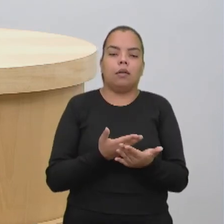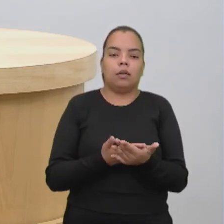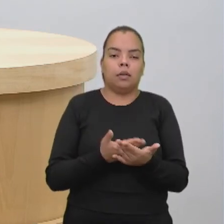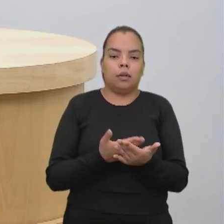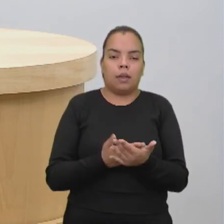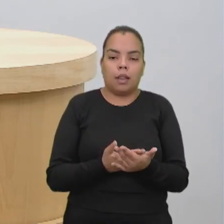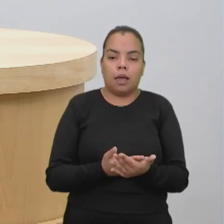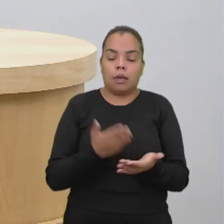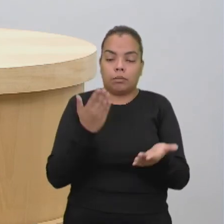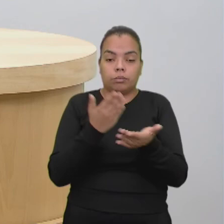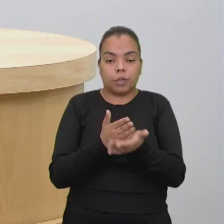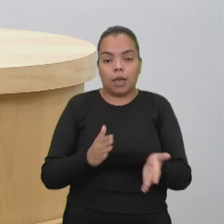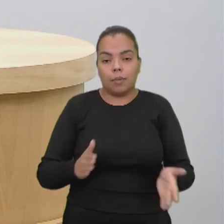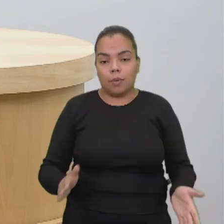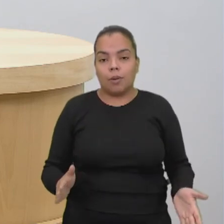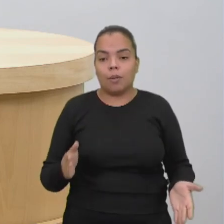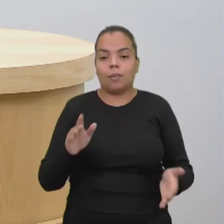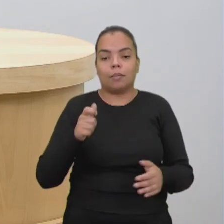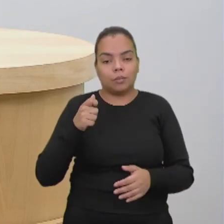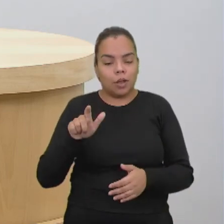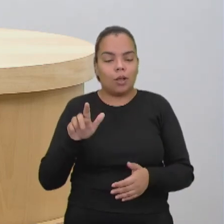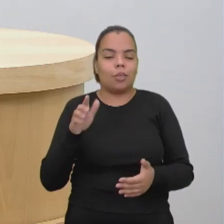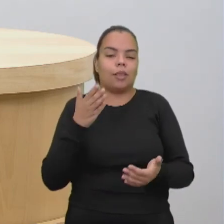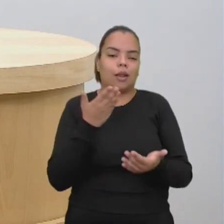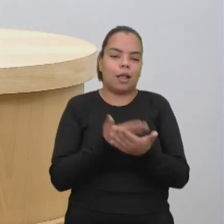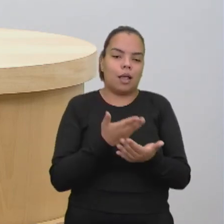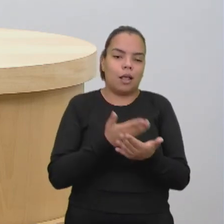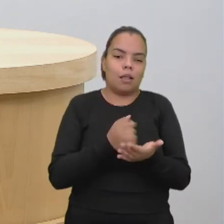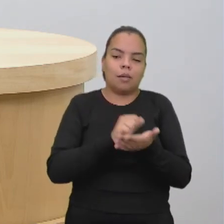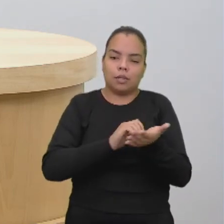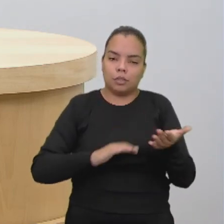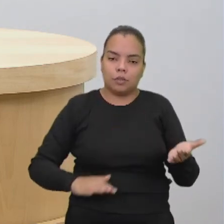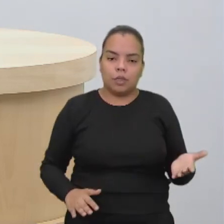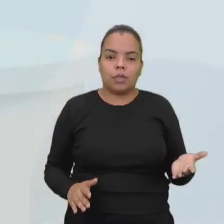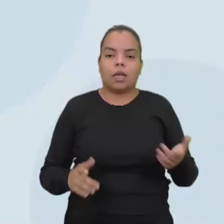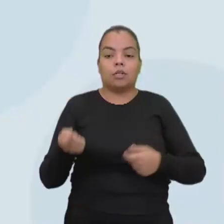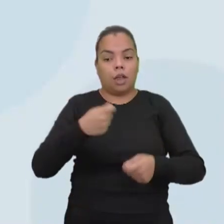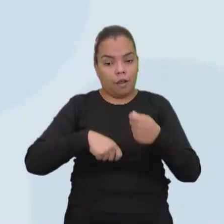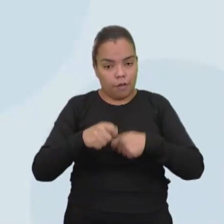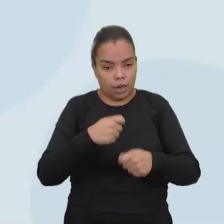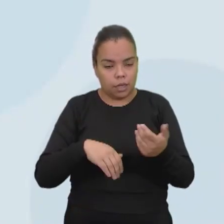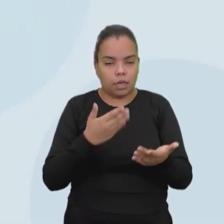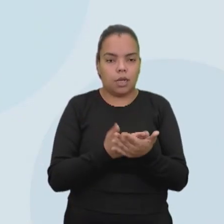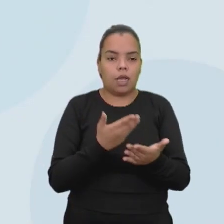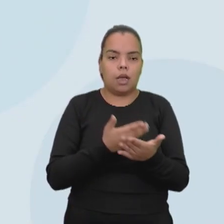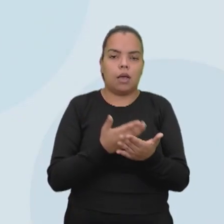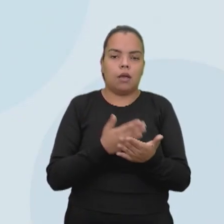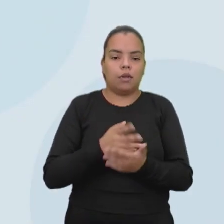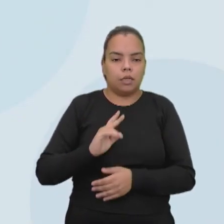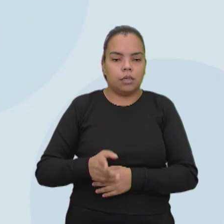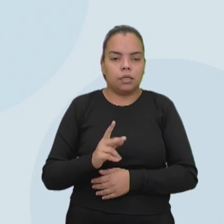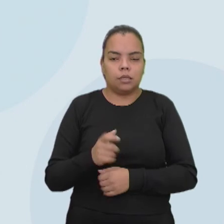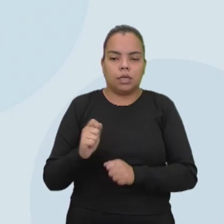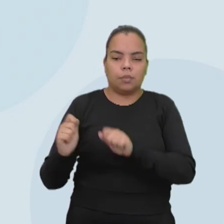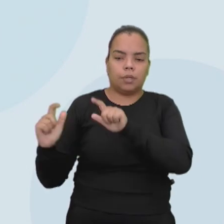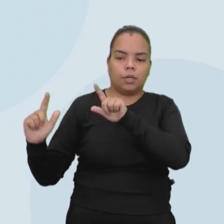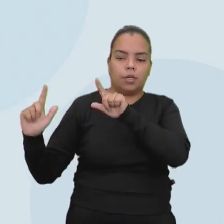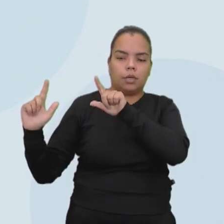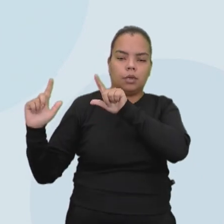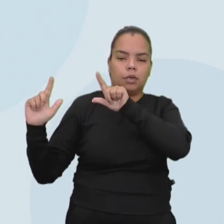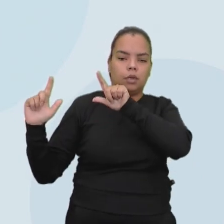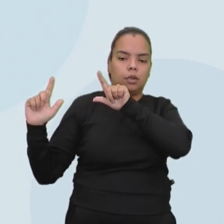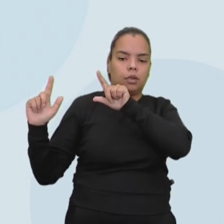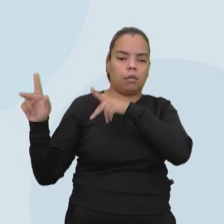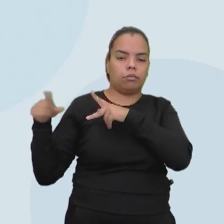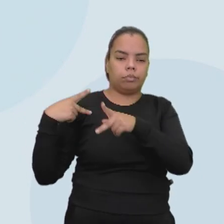com mais uma aula, né? Mais uma atividade. Não esqueçam de avaliar a aula, sempre aparece aí o QR Code e o link aí para